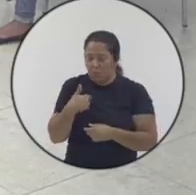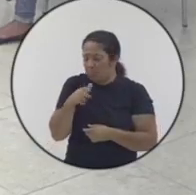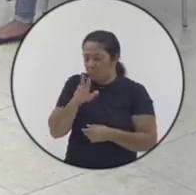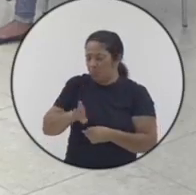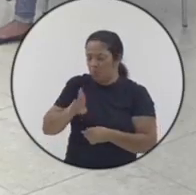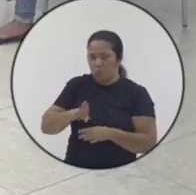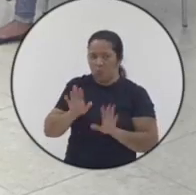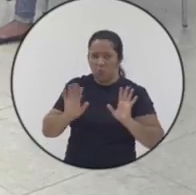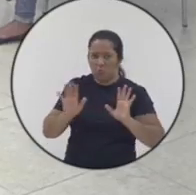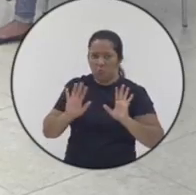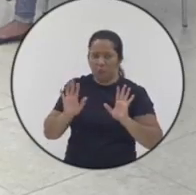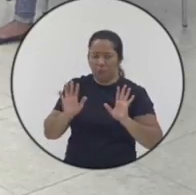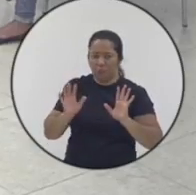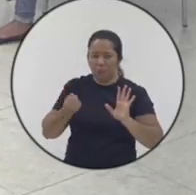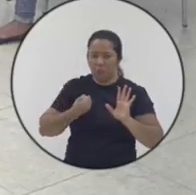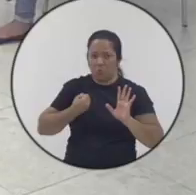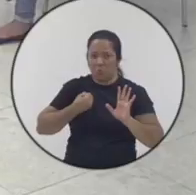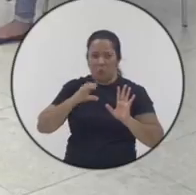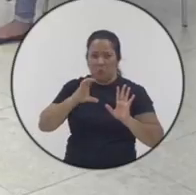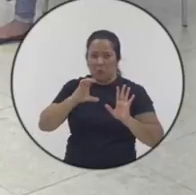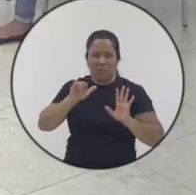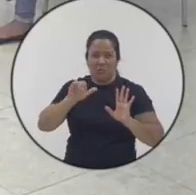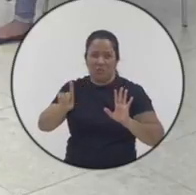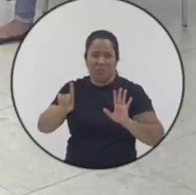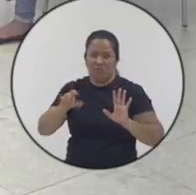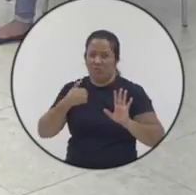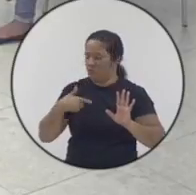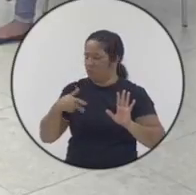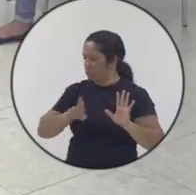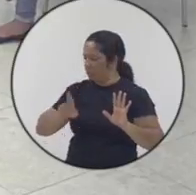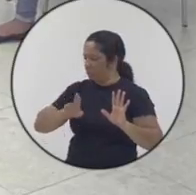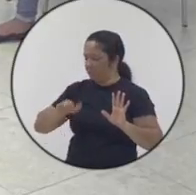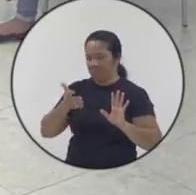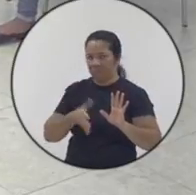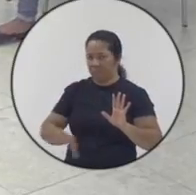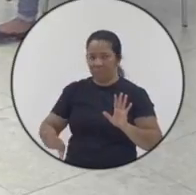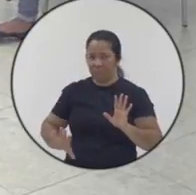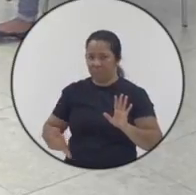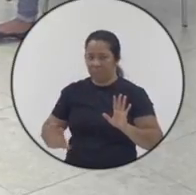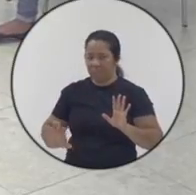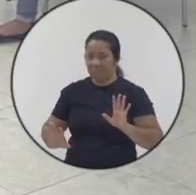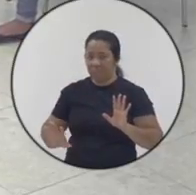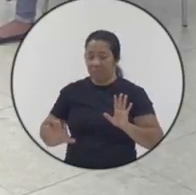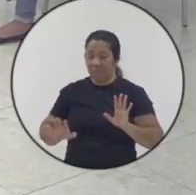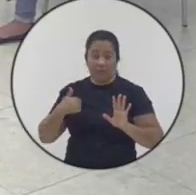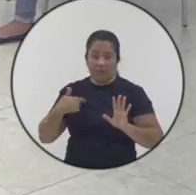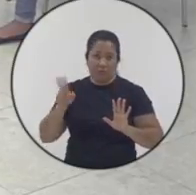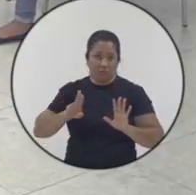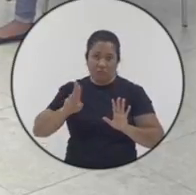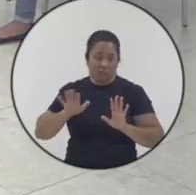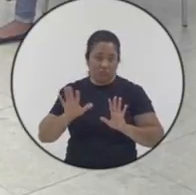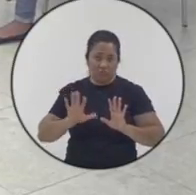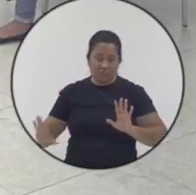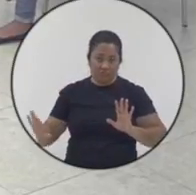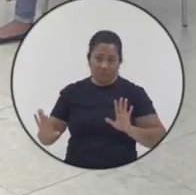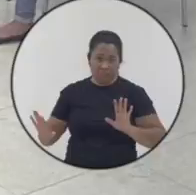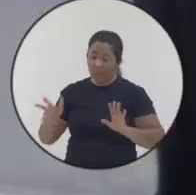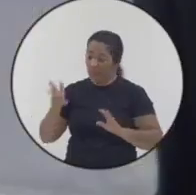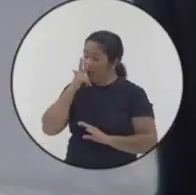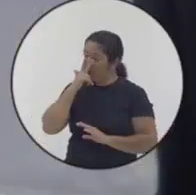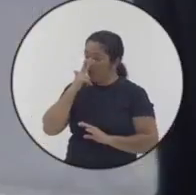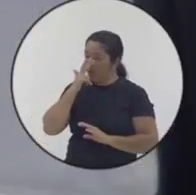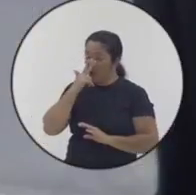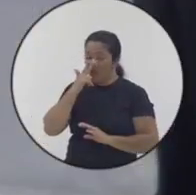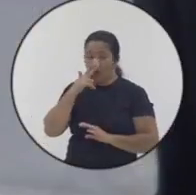da, obrigada, da medicina, ou esses CIDs, etc., né? Eu não uso isso e, na verdade, eu acho que eu